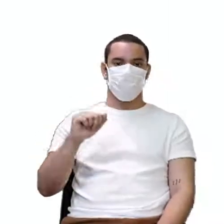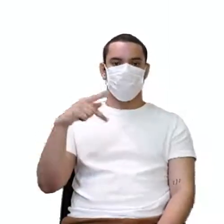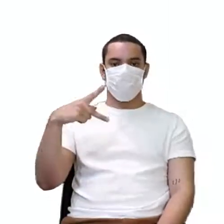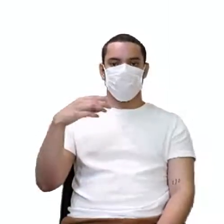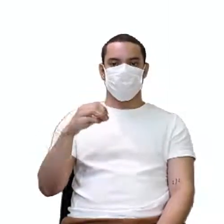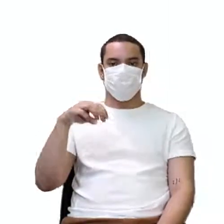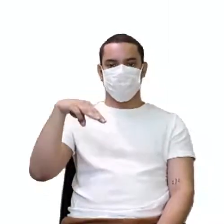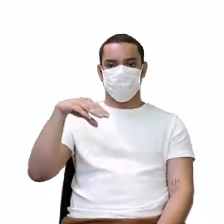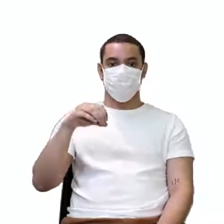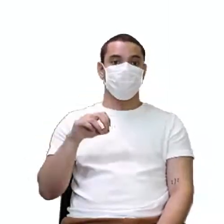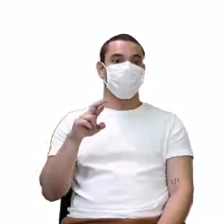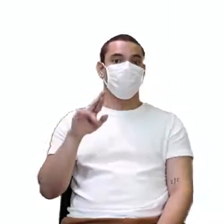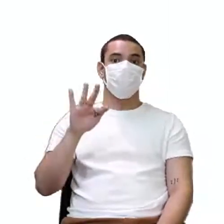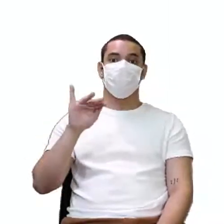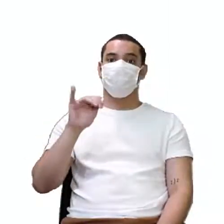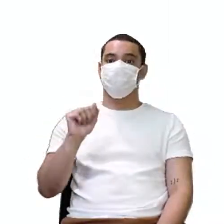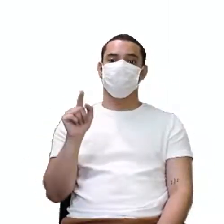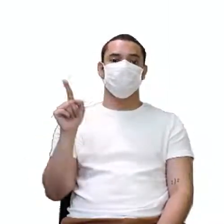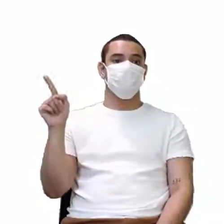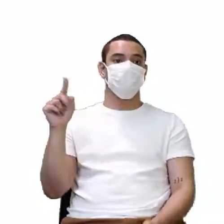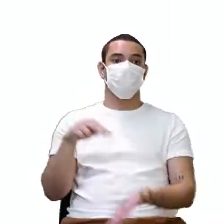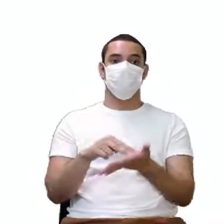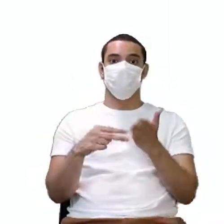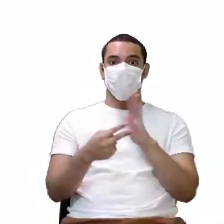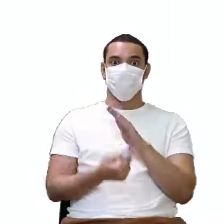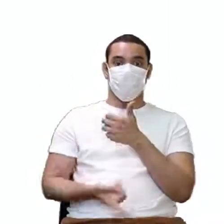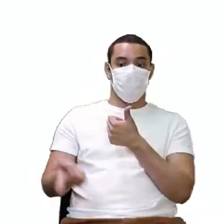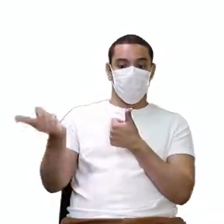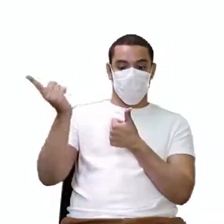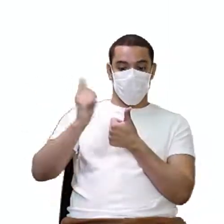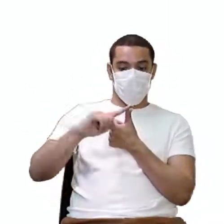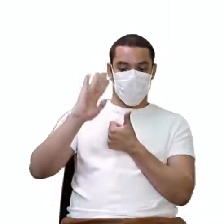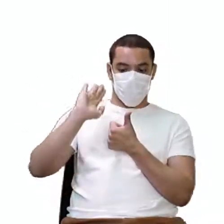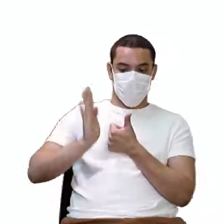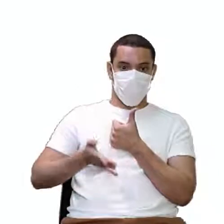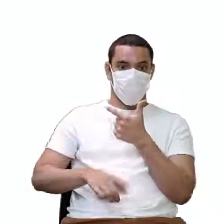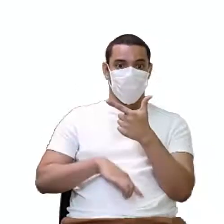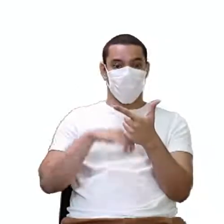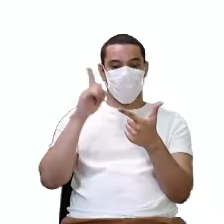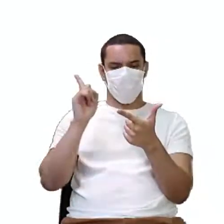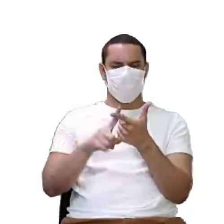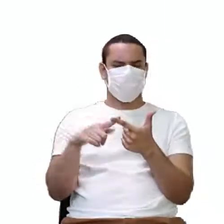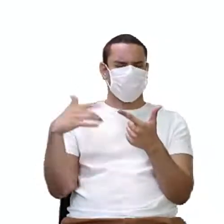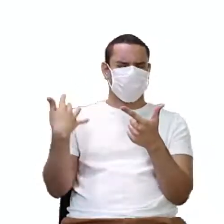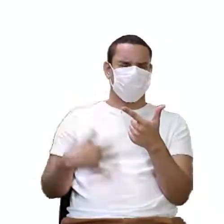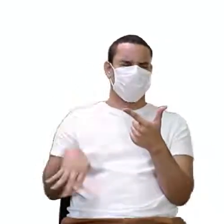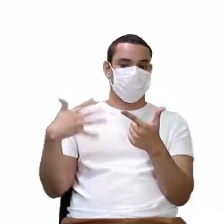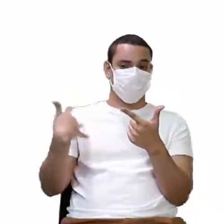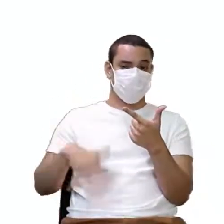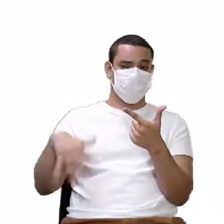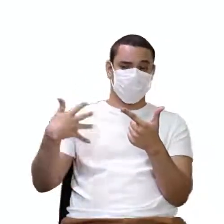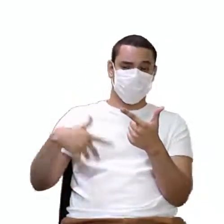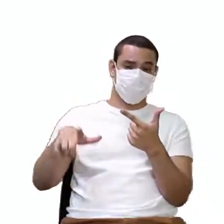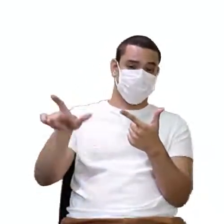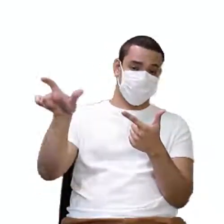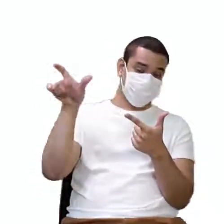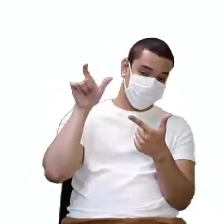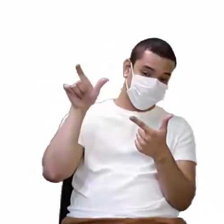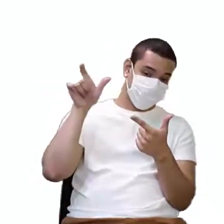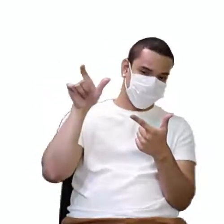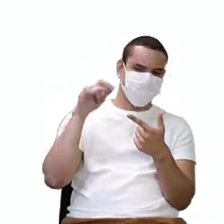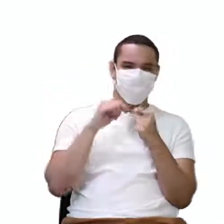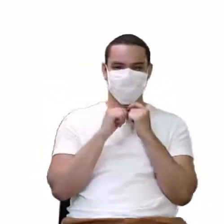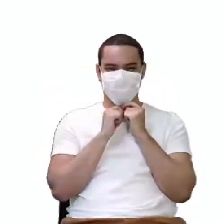sinapomorfias. Professora, apomorfia, agora sinapomorfia. O que